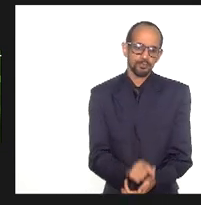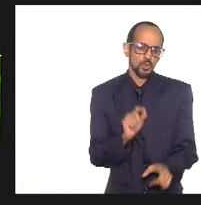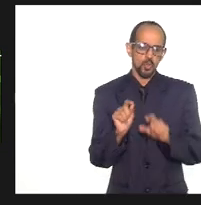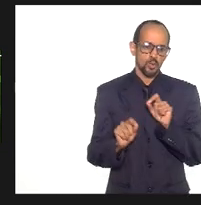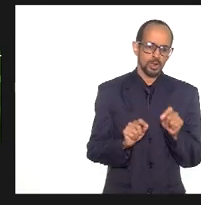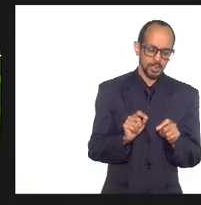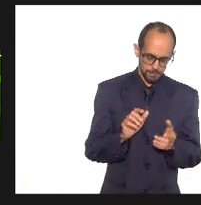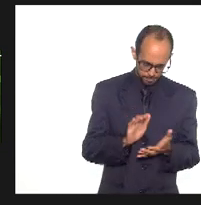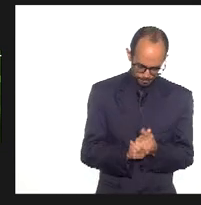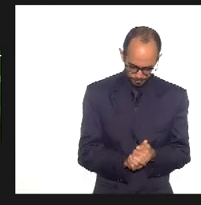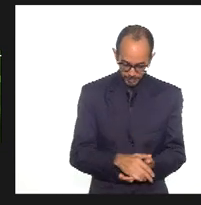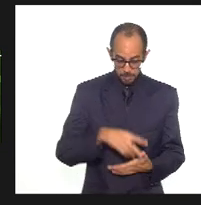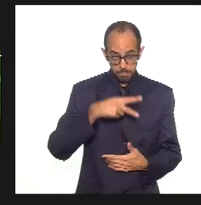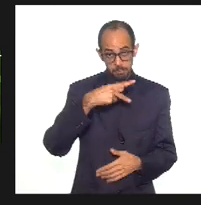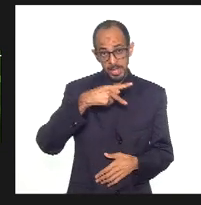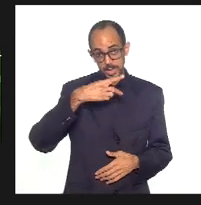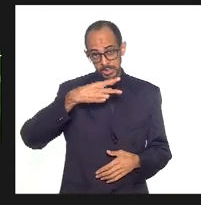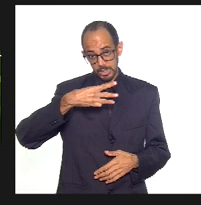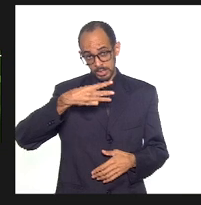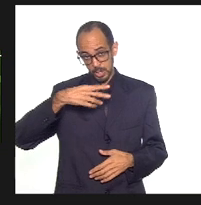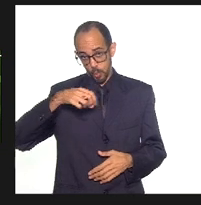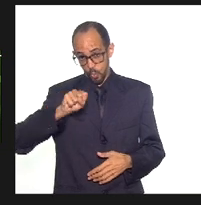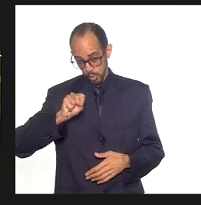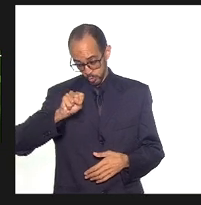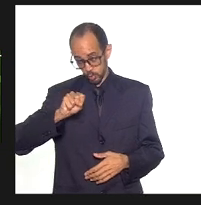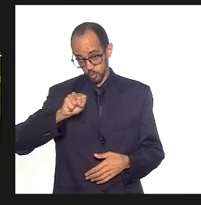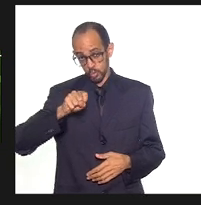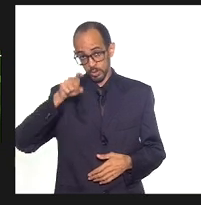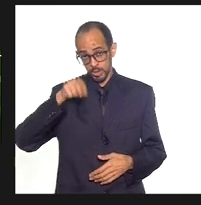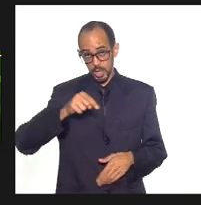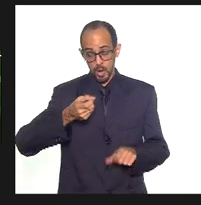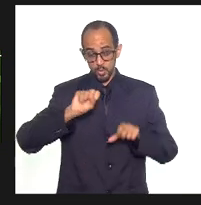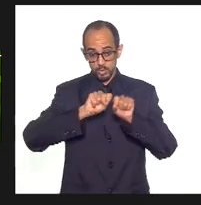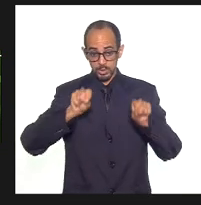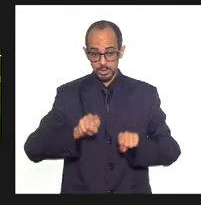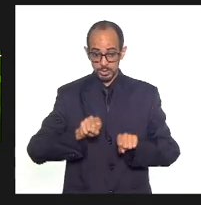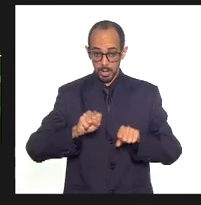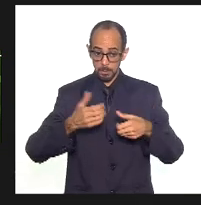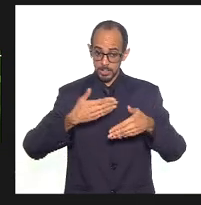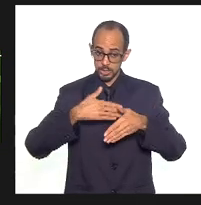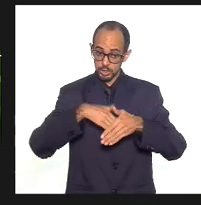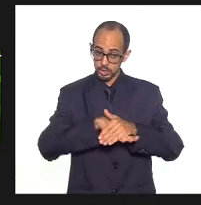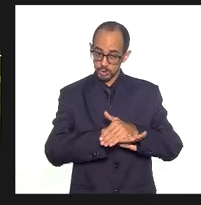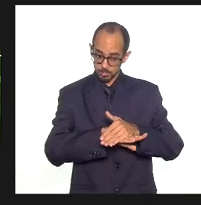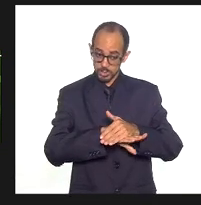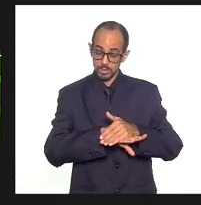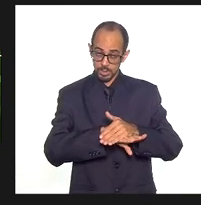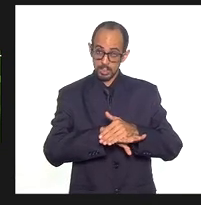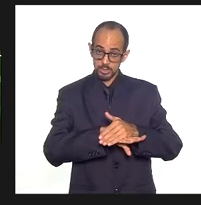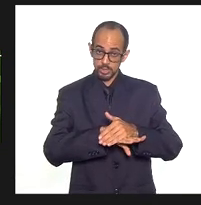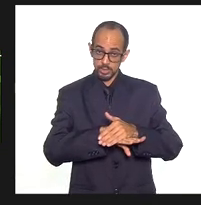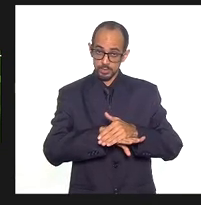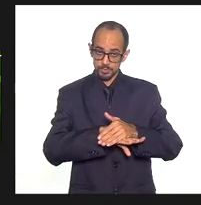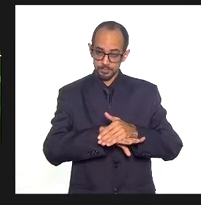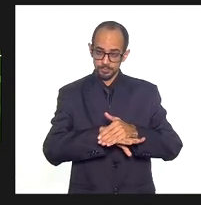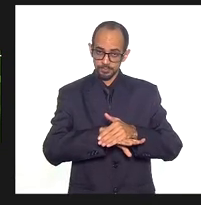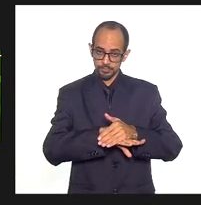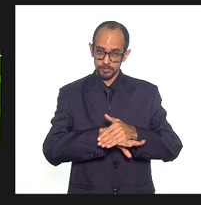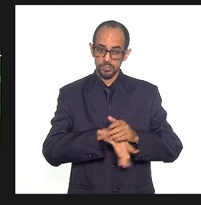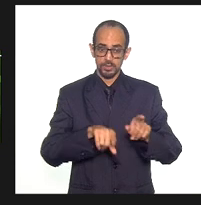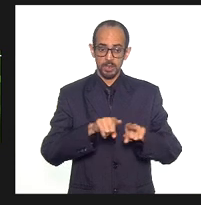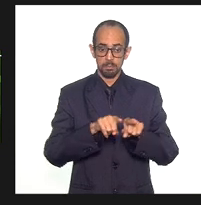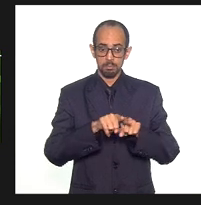a P38, que é um sistema de armazenagem, uma unidade de armazenagem e